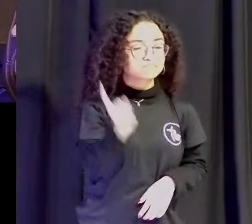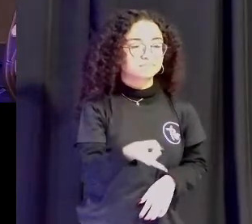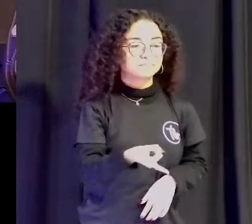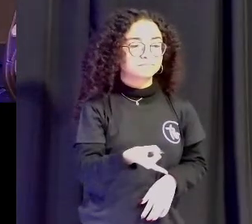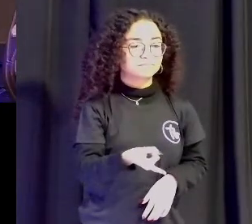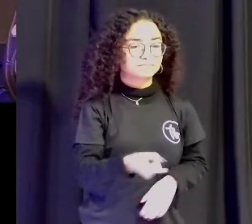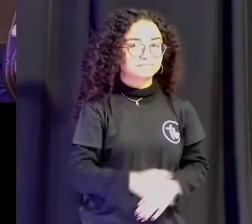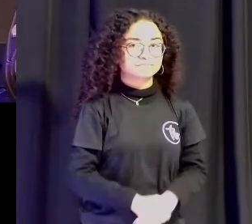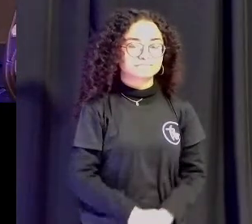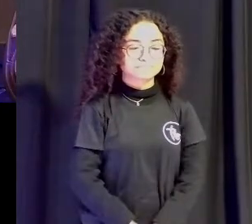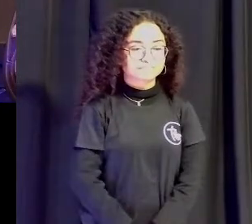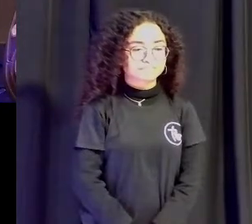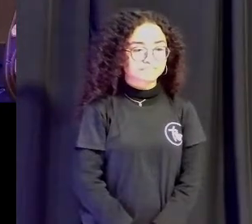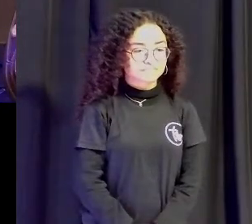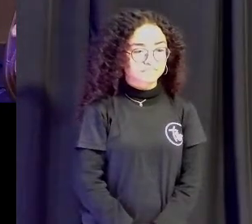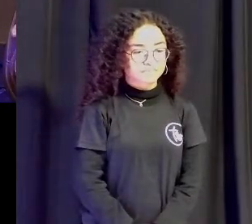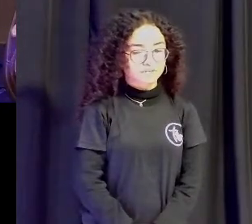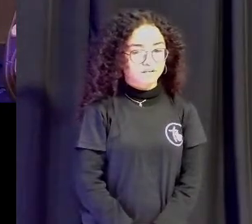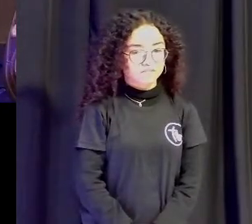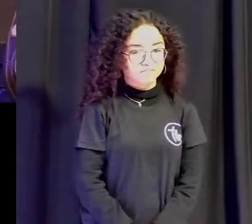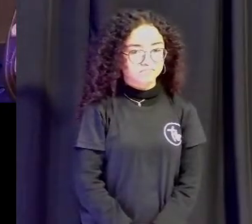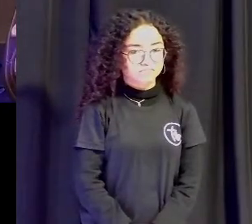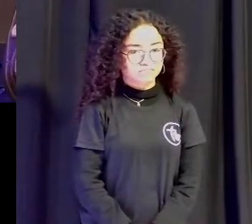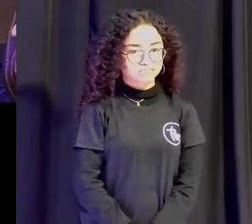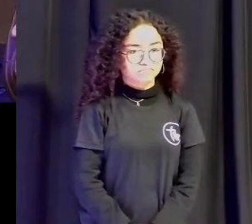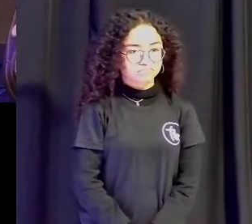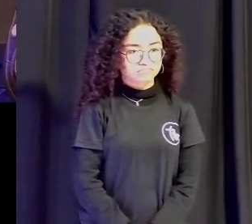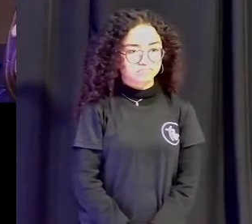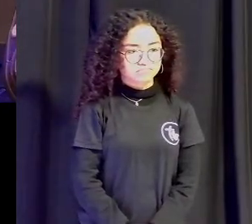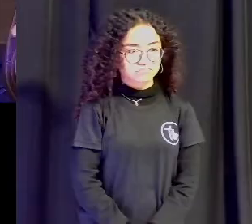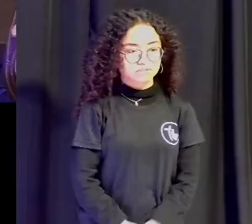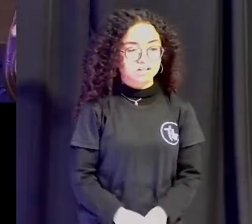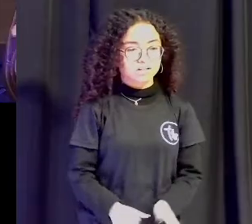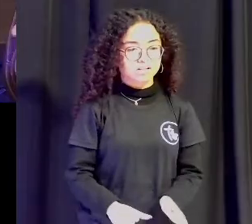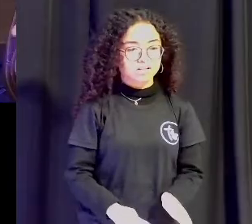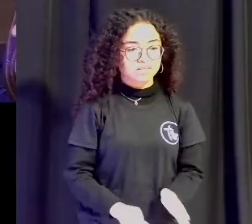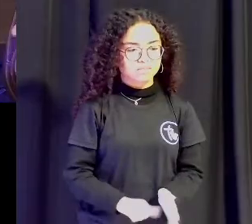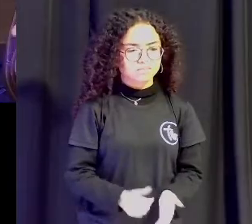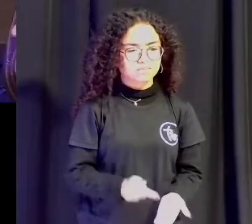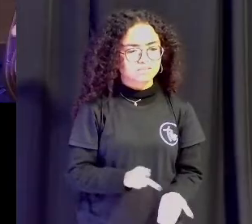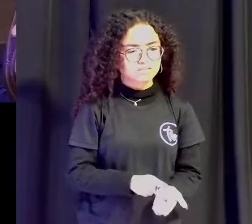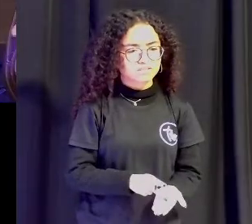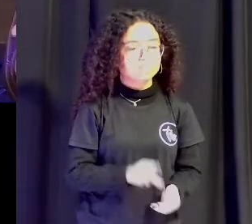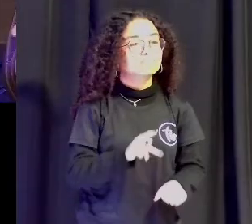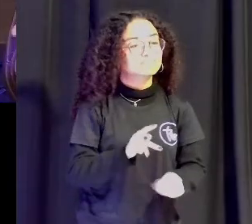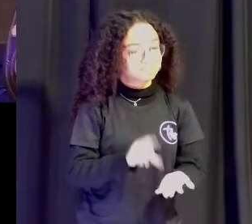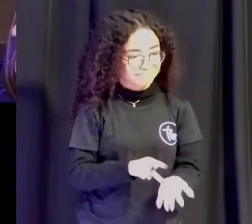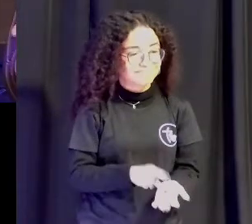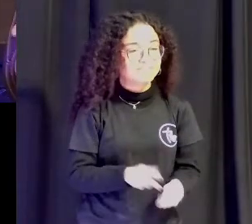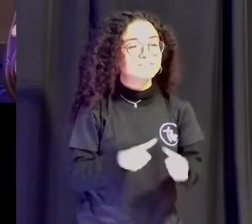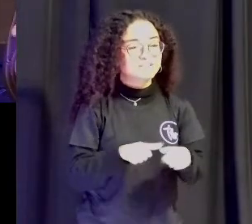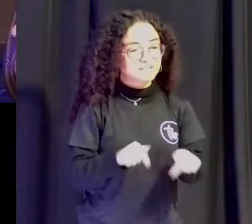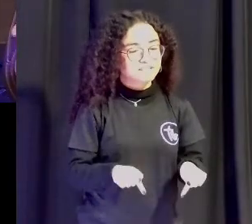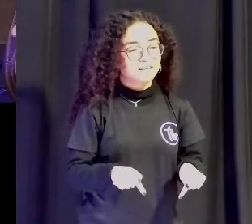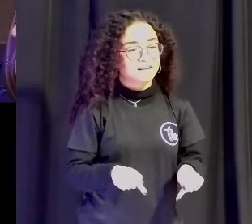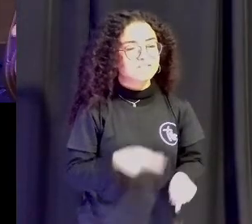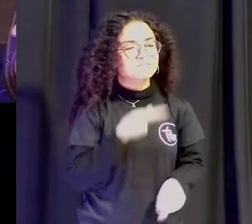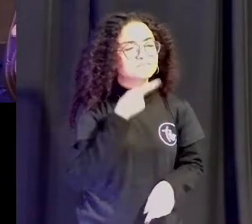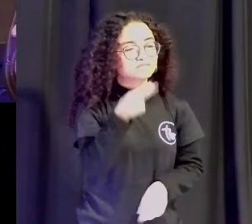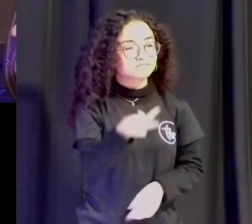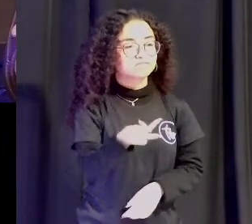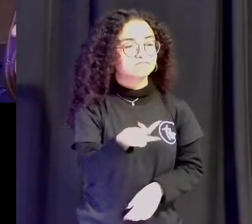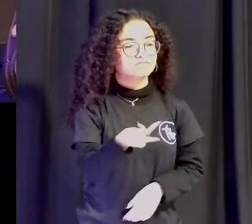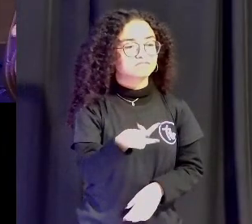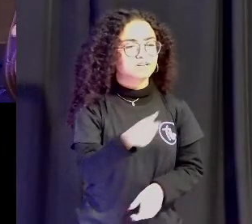Meus irmãos, a primeira verdade aqui, que precisa ser dita a quem quer